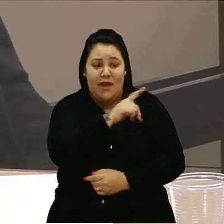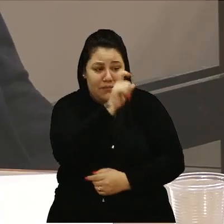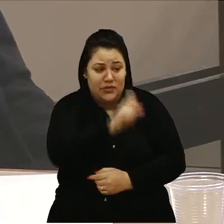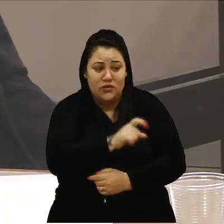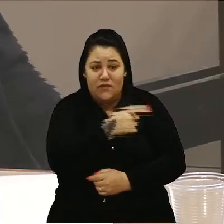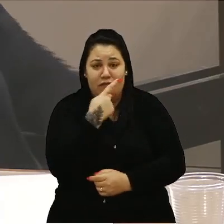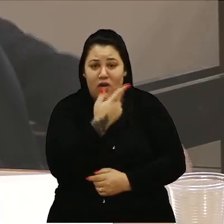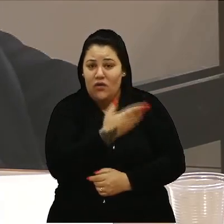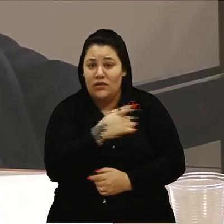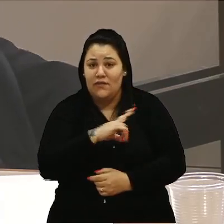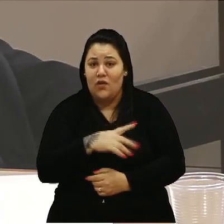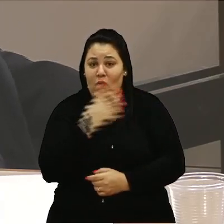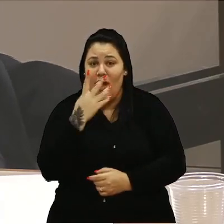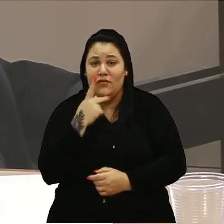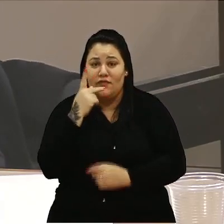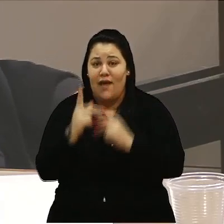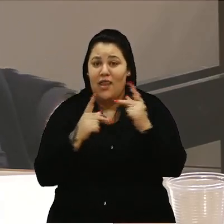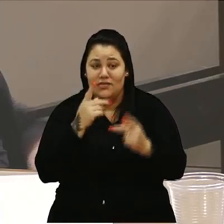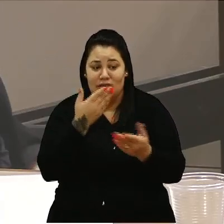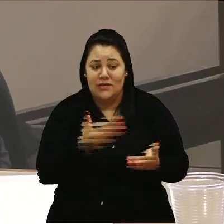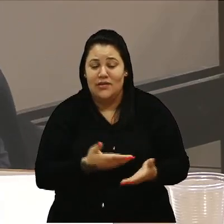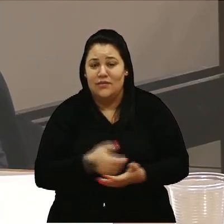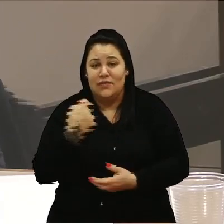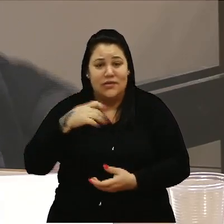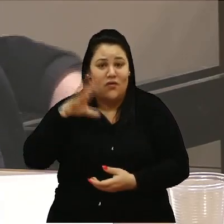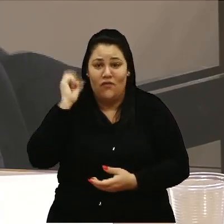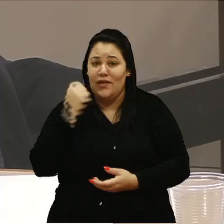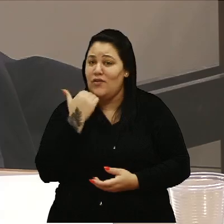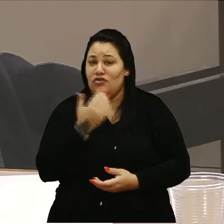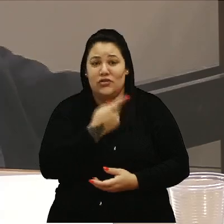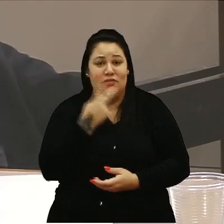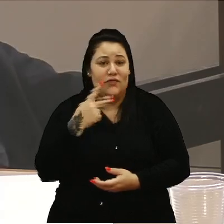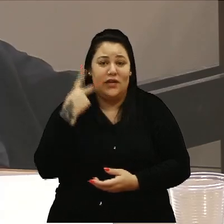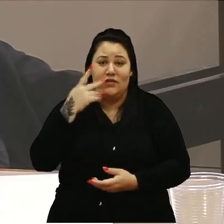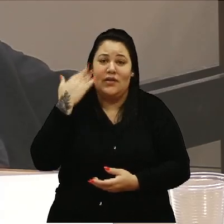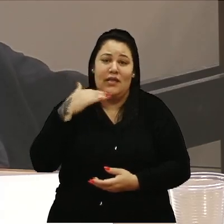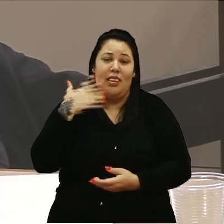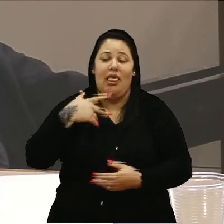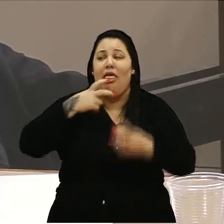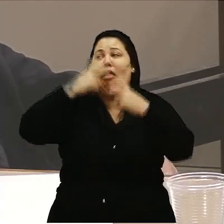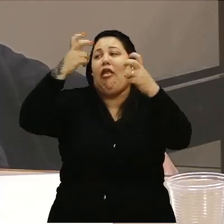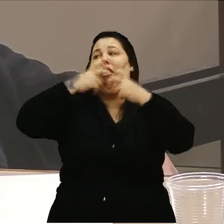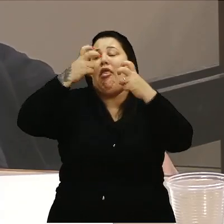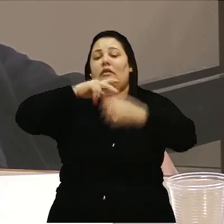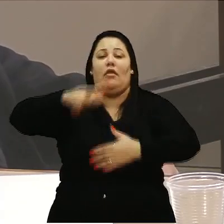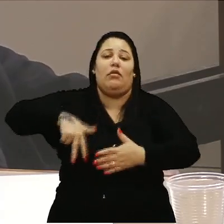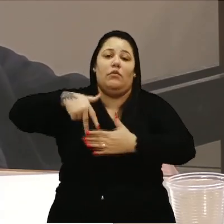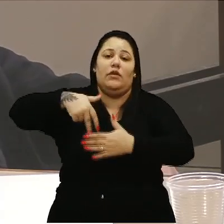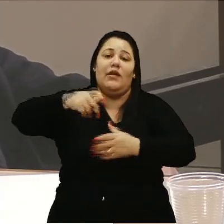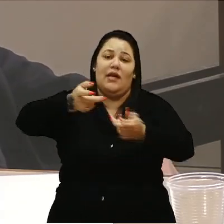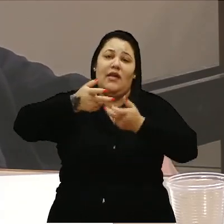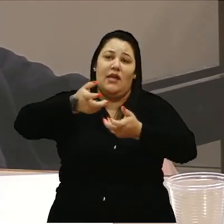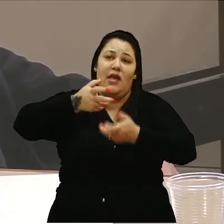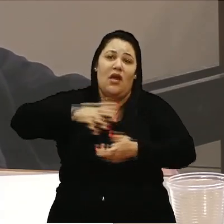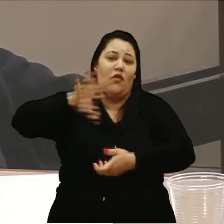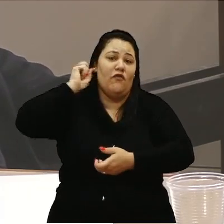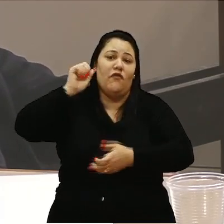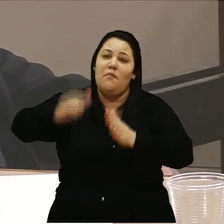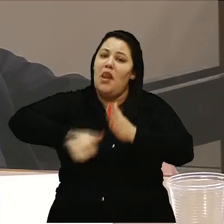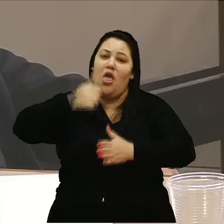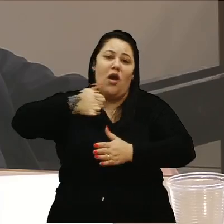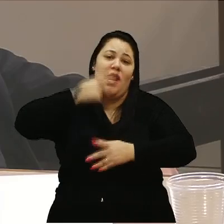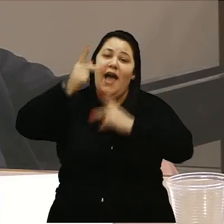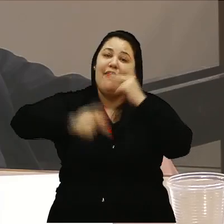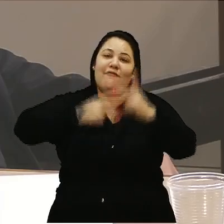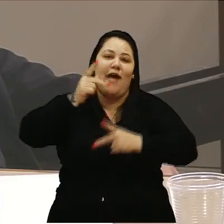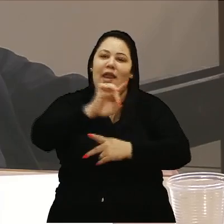teve 4 relatos aqui, então a gente deve ouvir. E não adianta, vereadora Andressa, a senhora vir ali, berrar, gritar na tribuna. Quer ser ouvida, melhora os argumentos, não o tom de